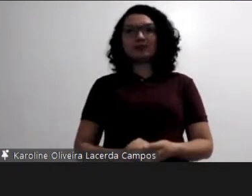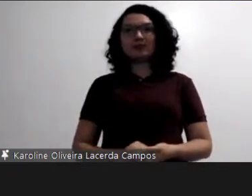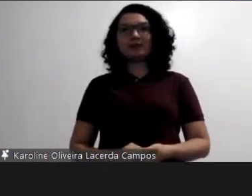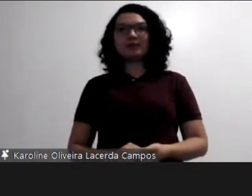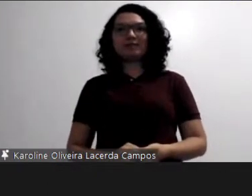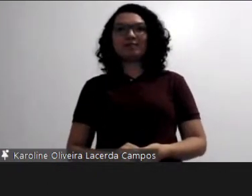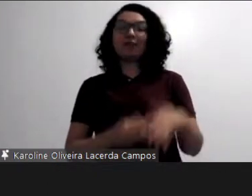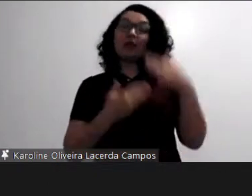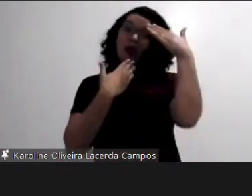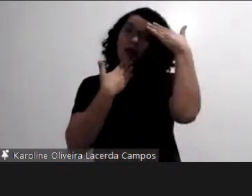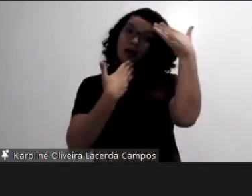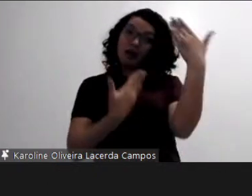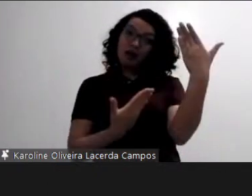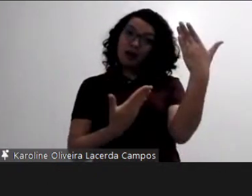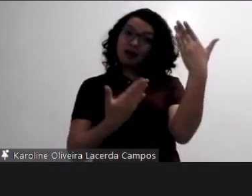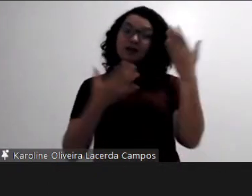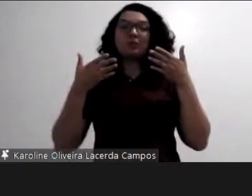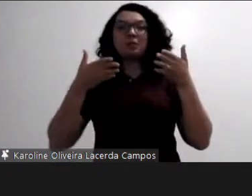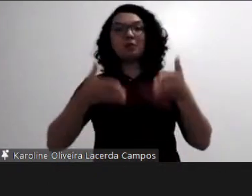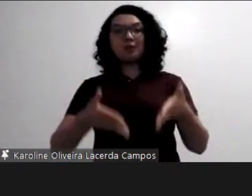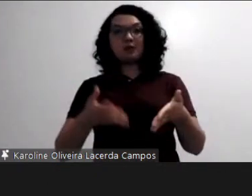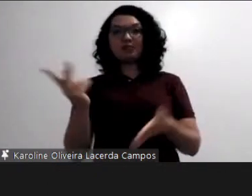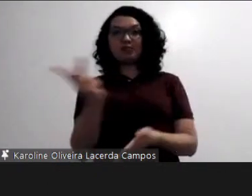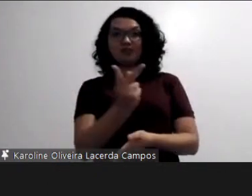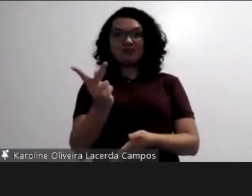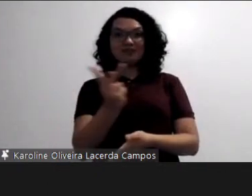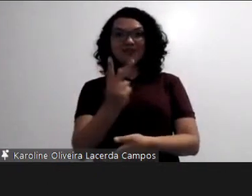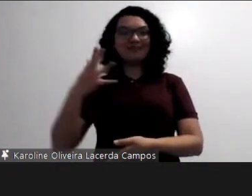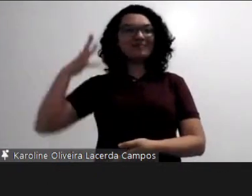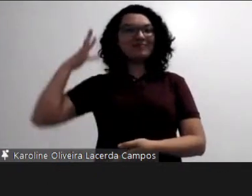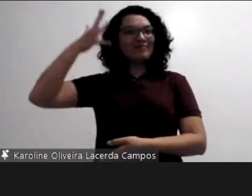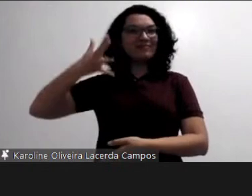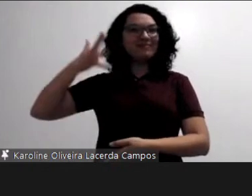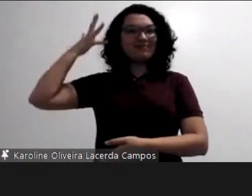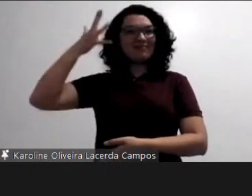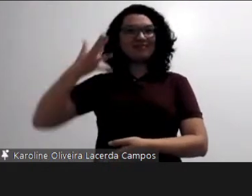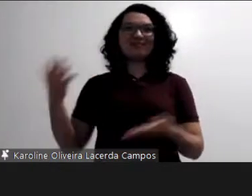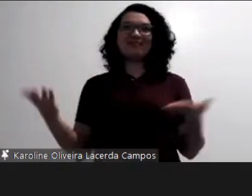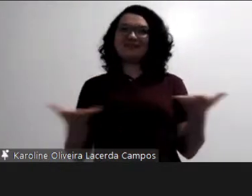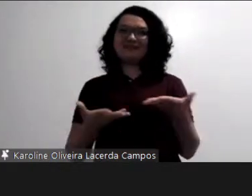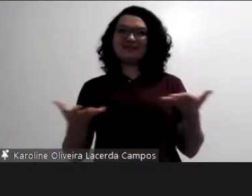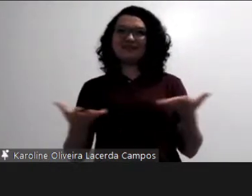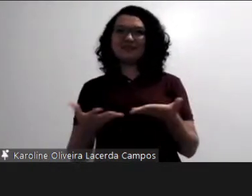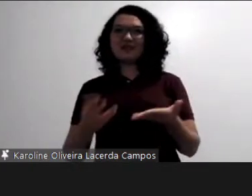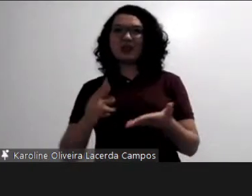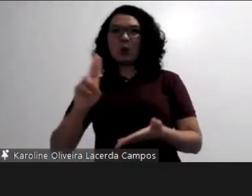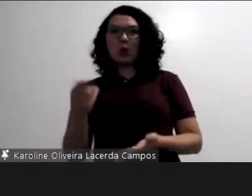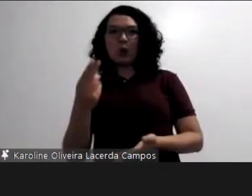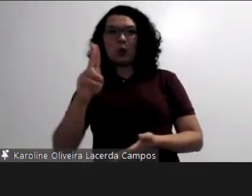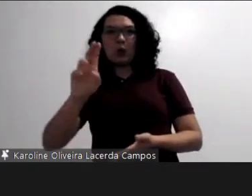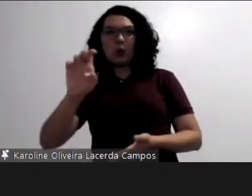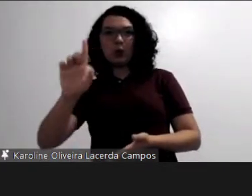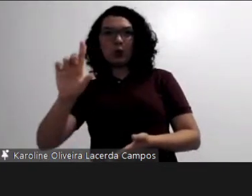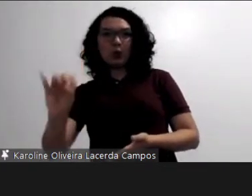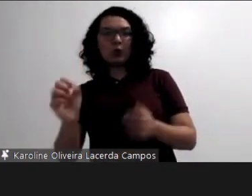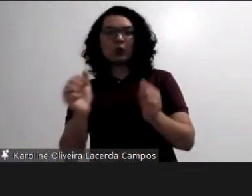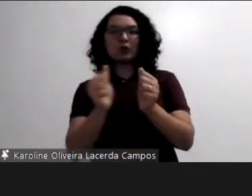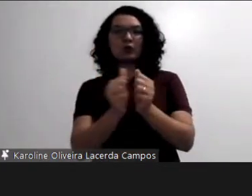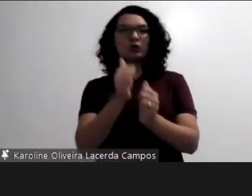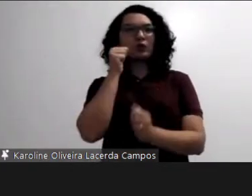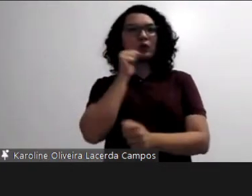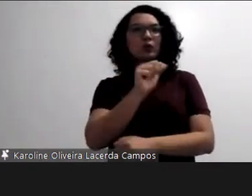Agradeço a participação dos nossos palestrantes de hoje, Dr. Hugo Segawa e Marianne de Klerk. Agradeço